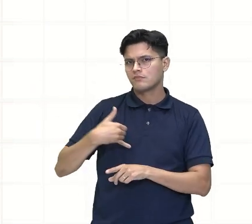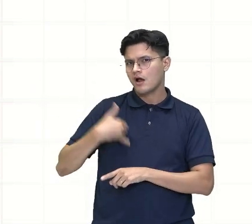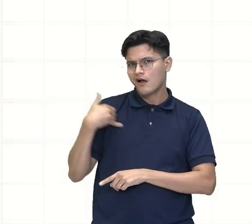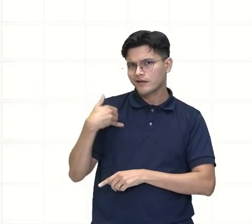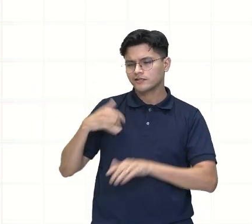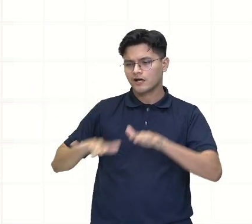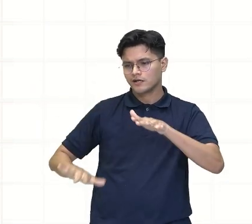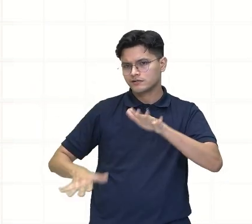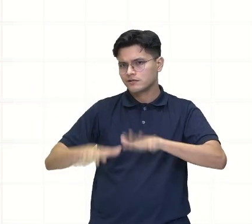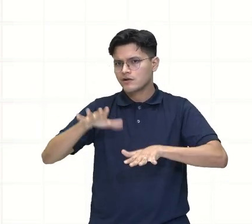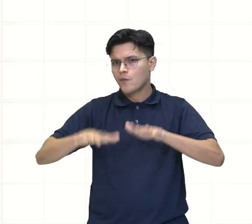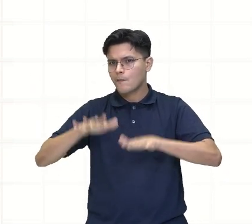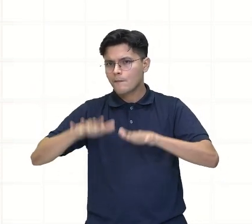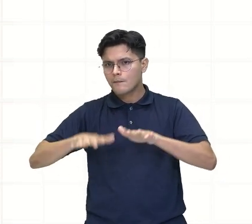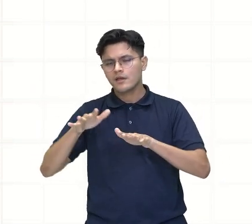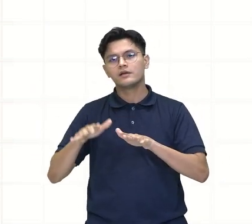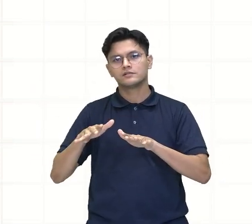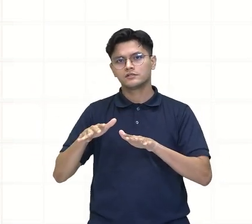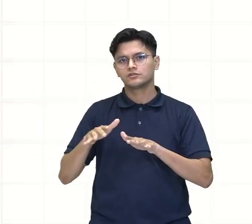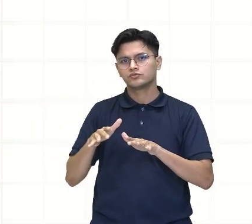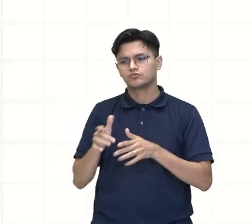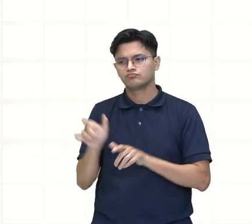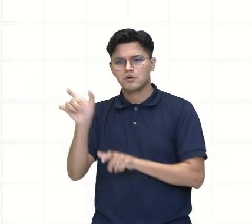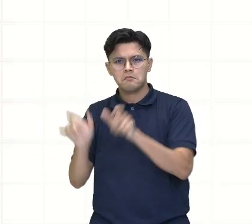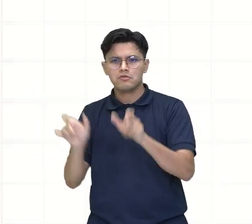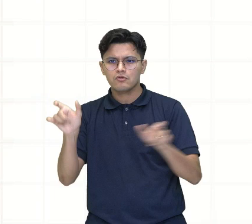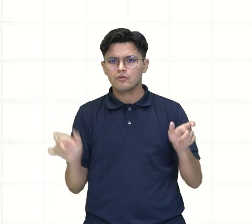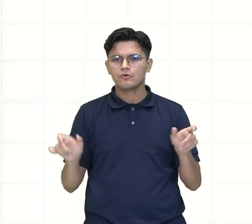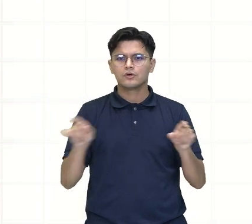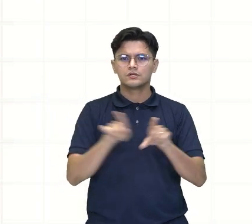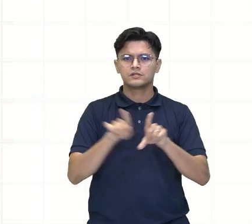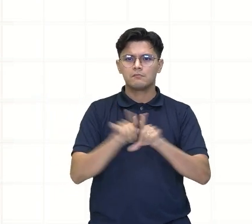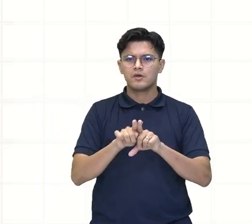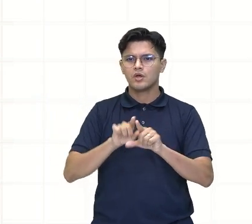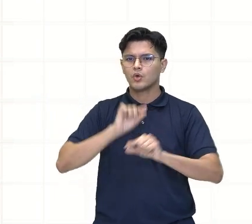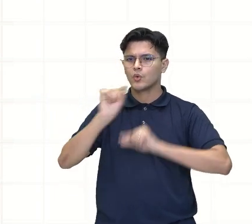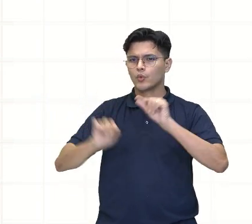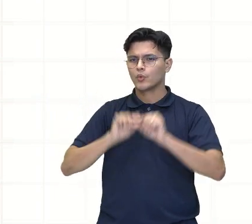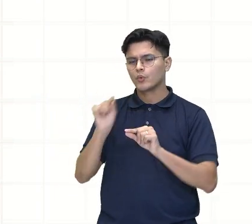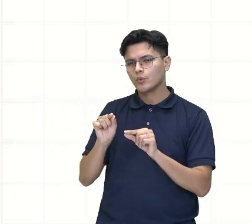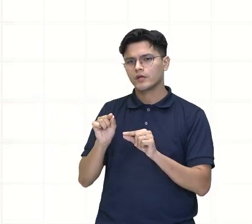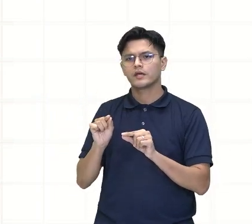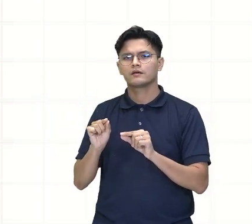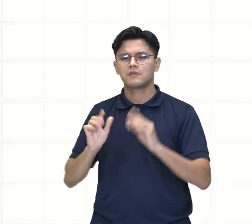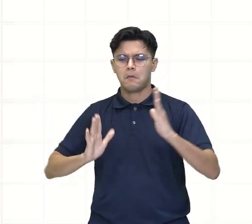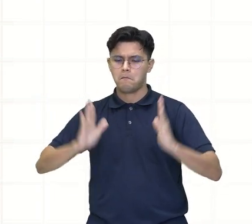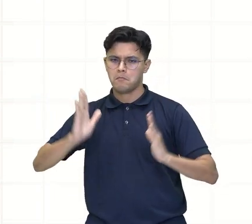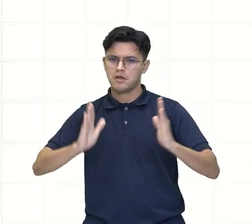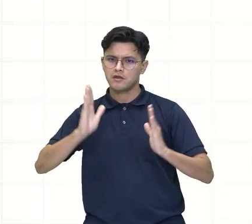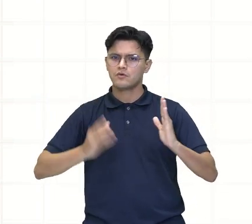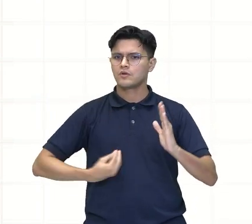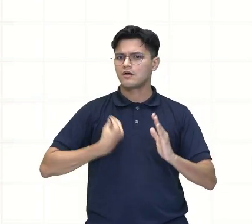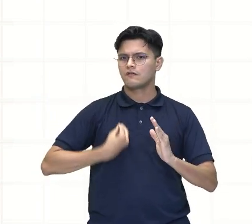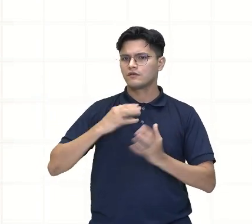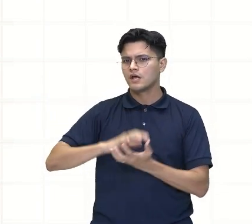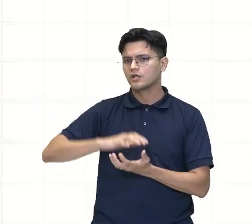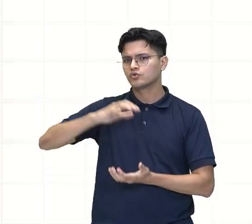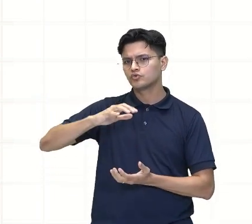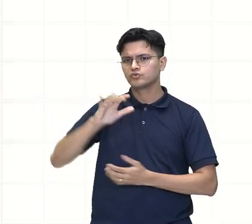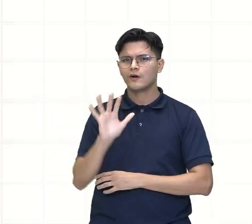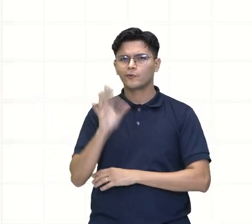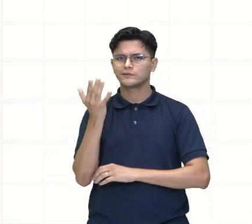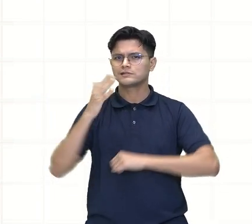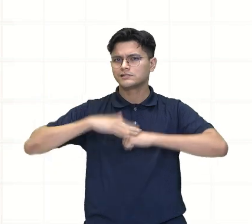ao se divorciar, né? Em que período, em que fase ali da vida adulta esse divórcio acontece, que é de